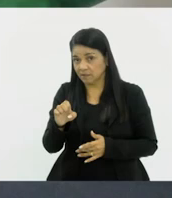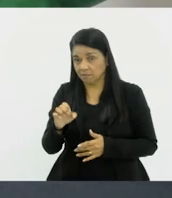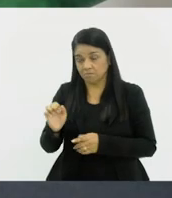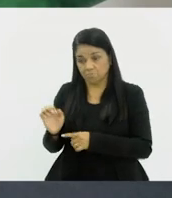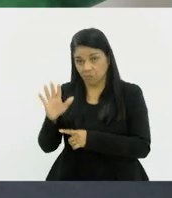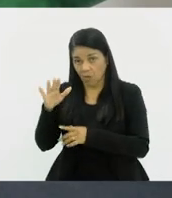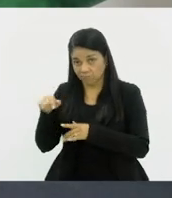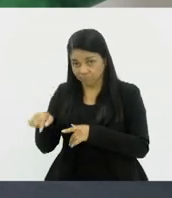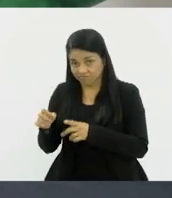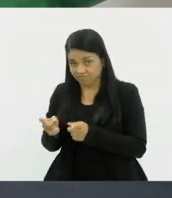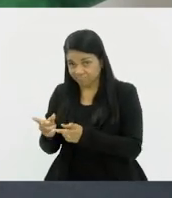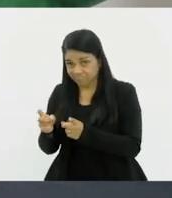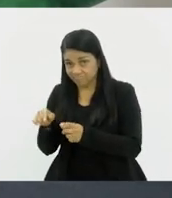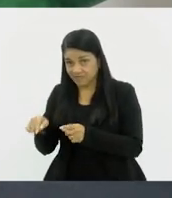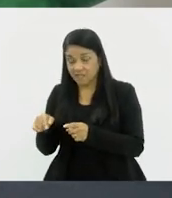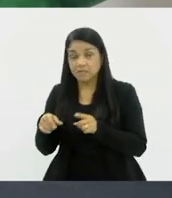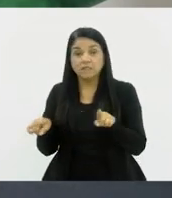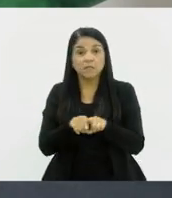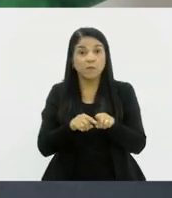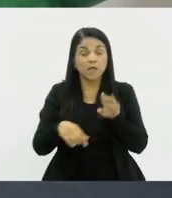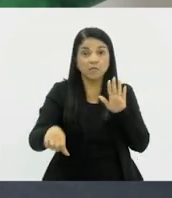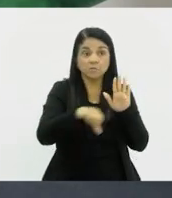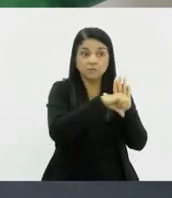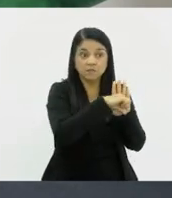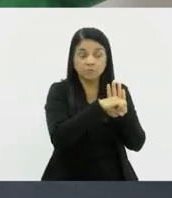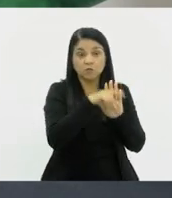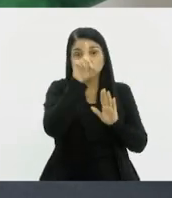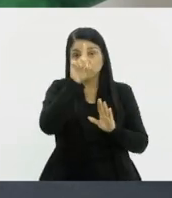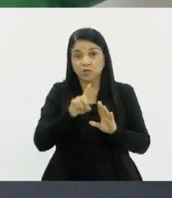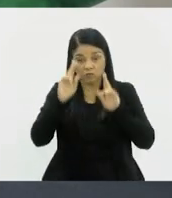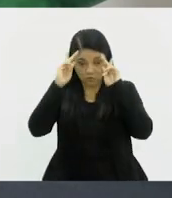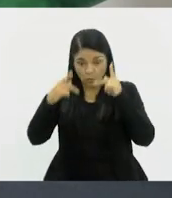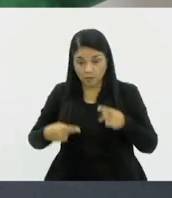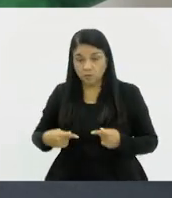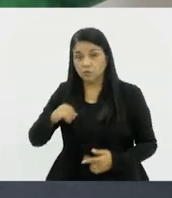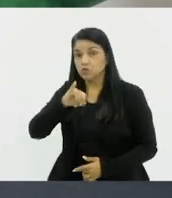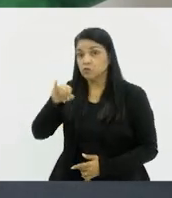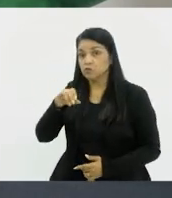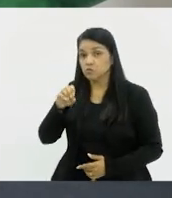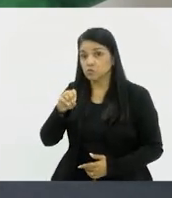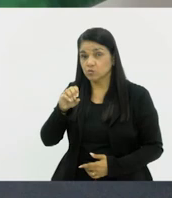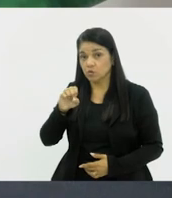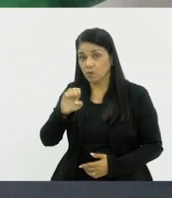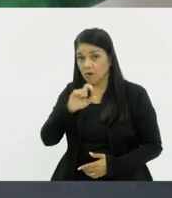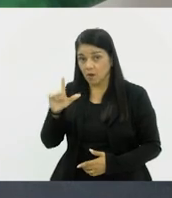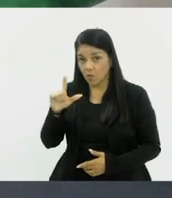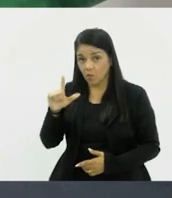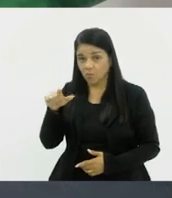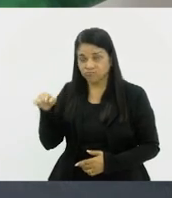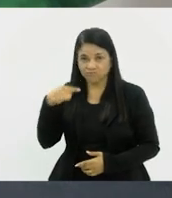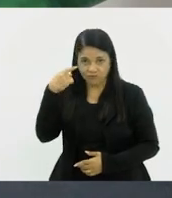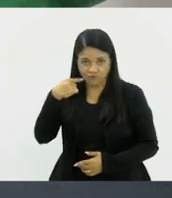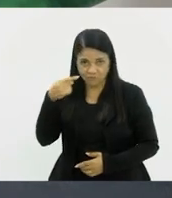tá criminalizando quem trabalha pelos Direitos Humanos o Joel né está sendo eh